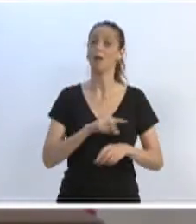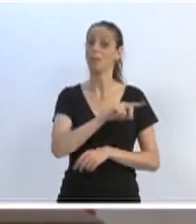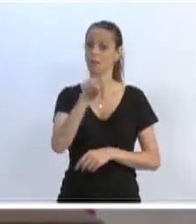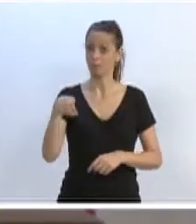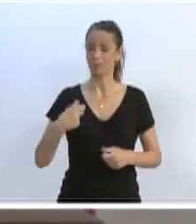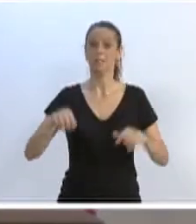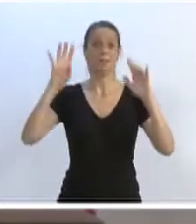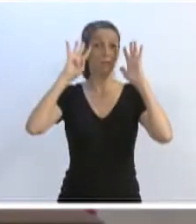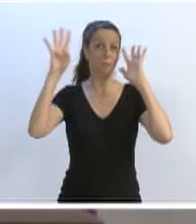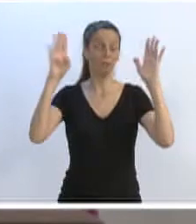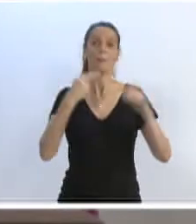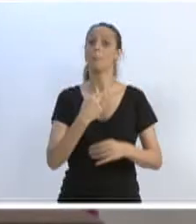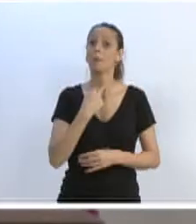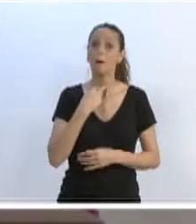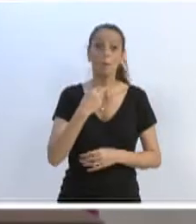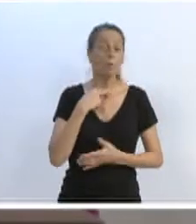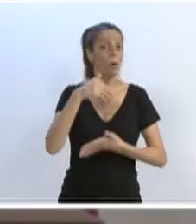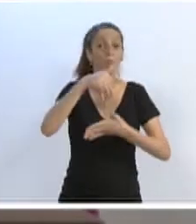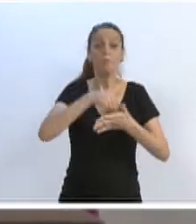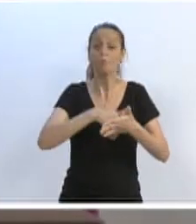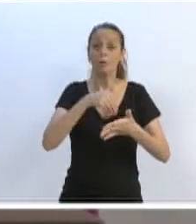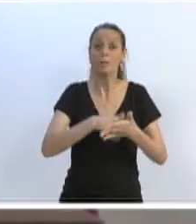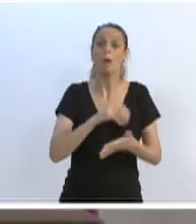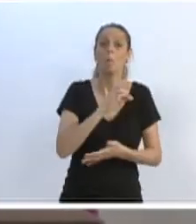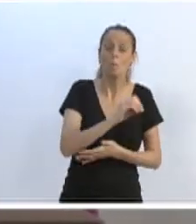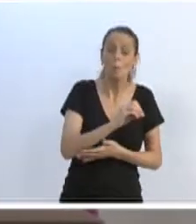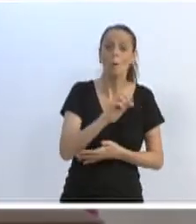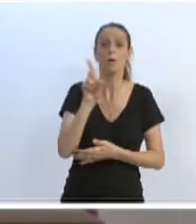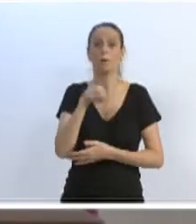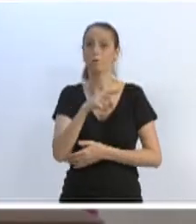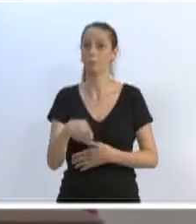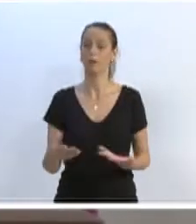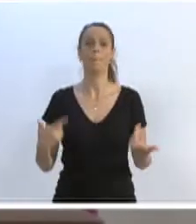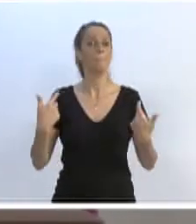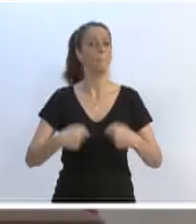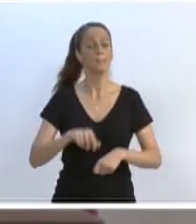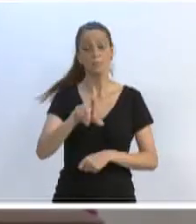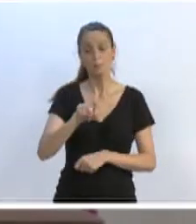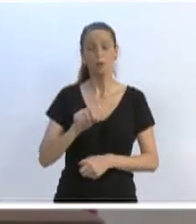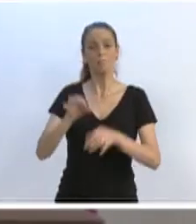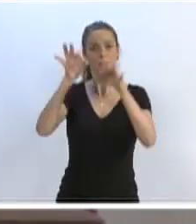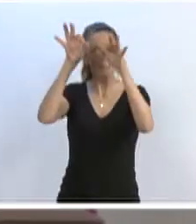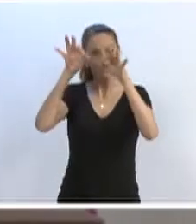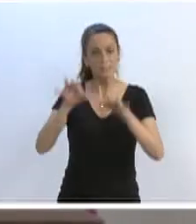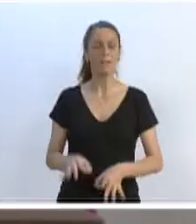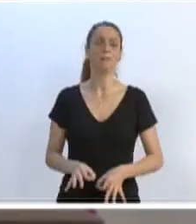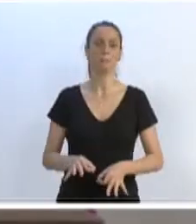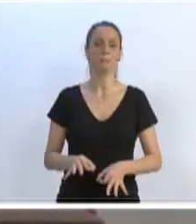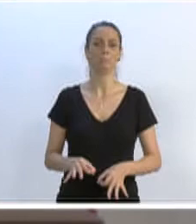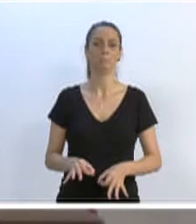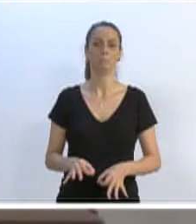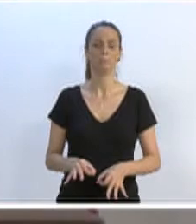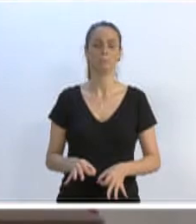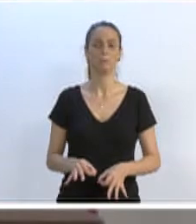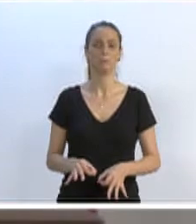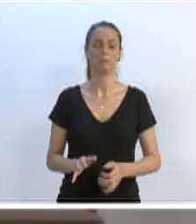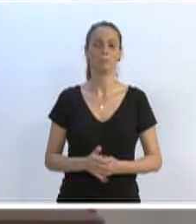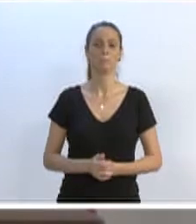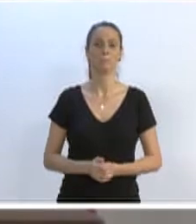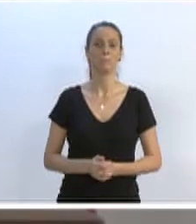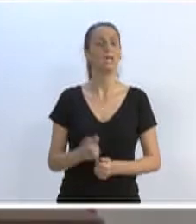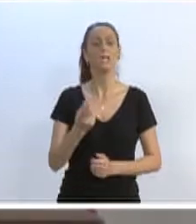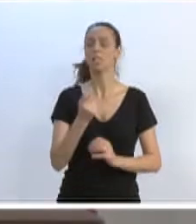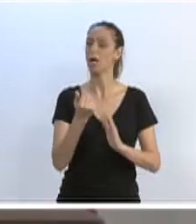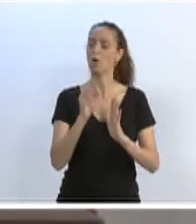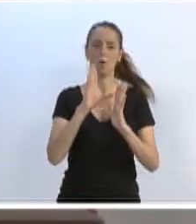Não podemos votar branco e nulo. Temos que sim votar num candidato que seja honesto, certo, e que não furte,